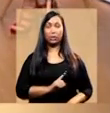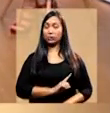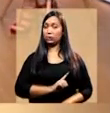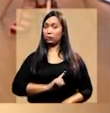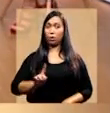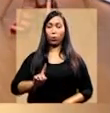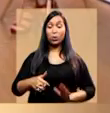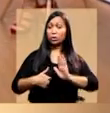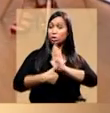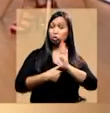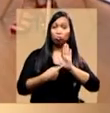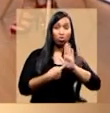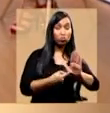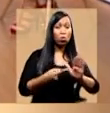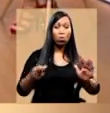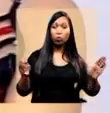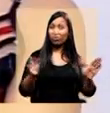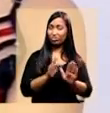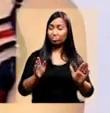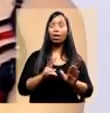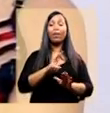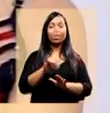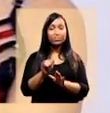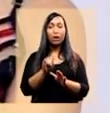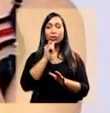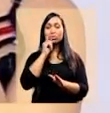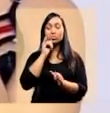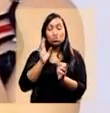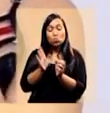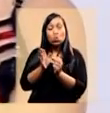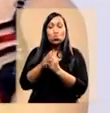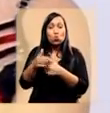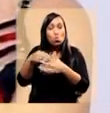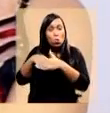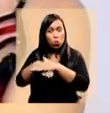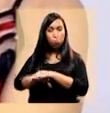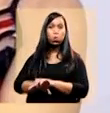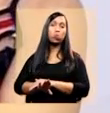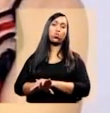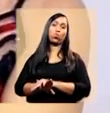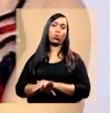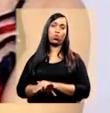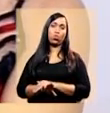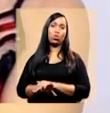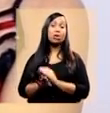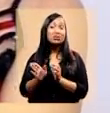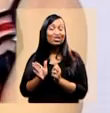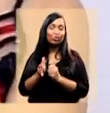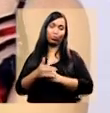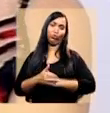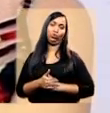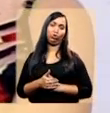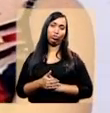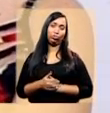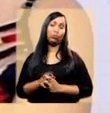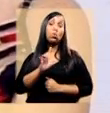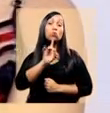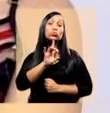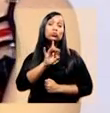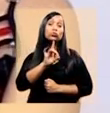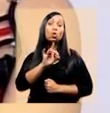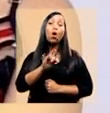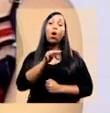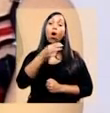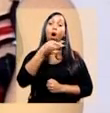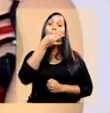né, exposta. Então, essa identidade ficará num envelope em separado e apenas